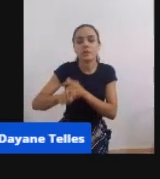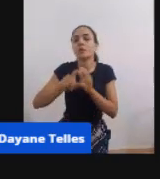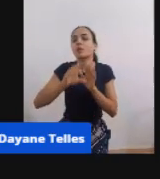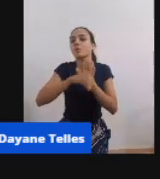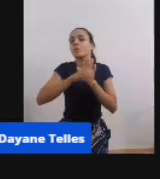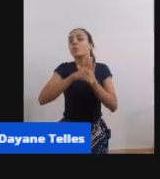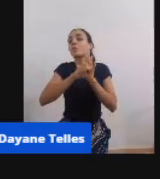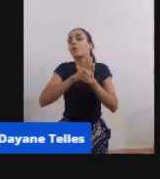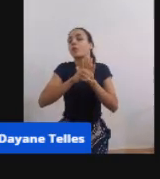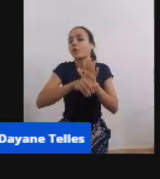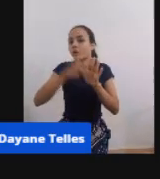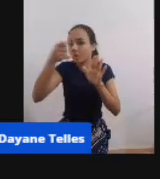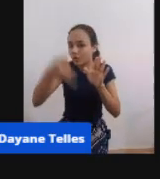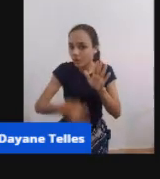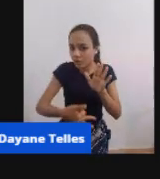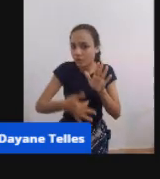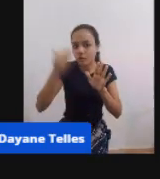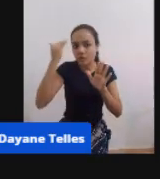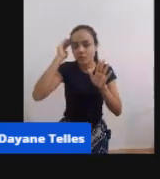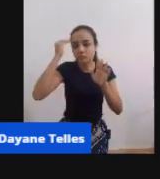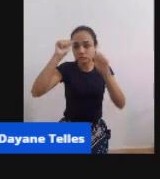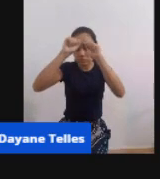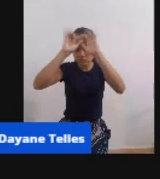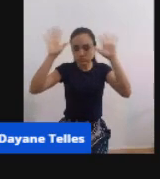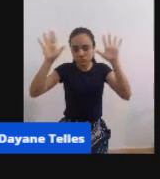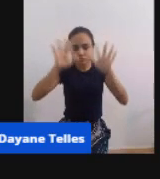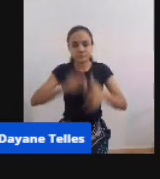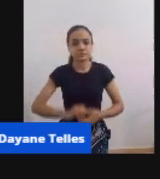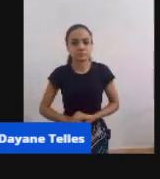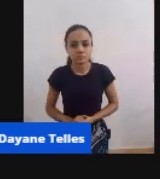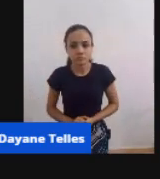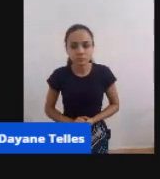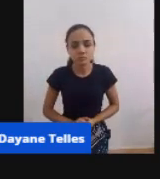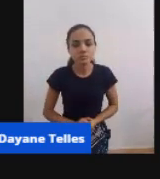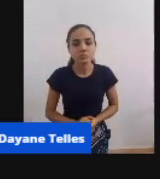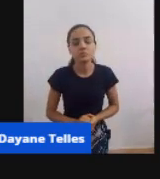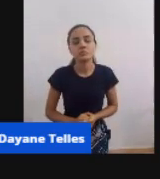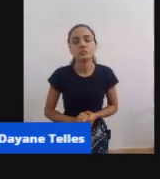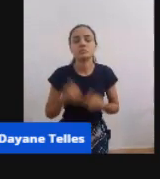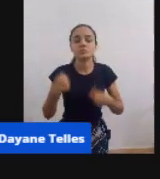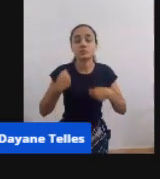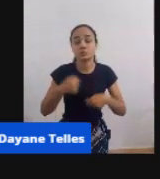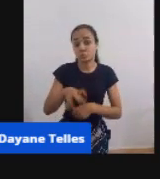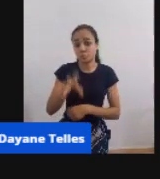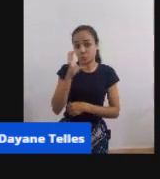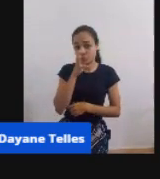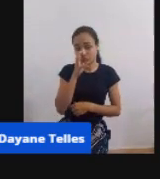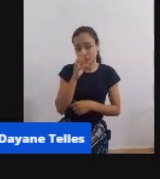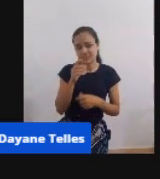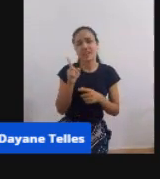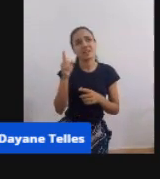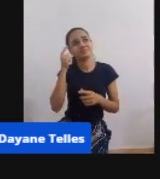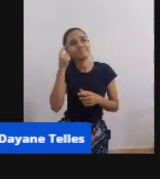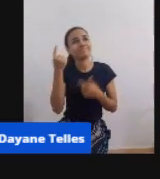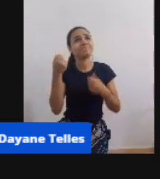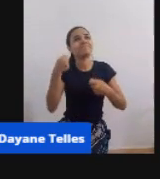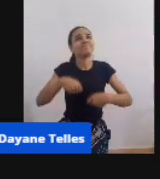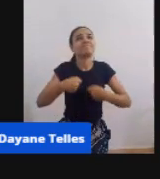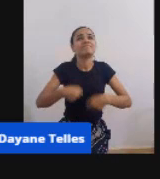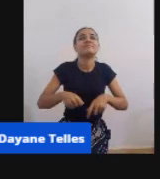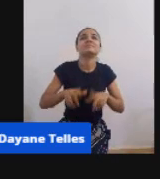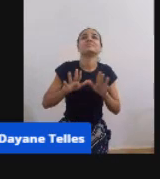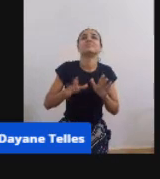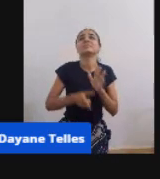a minha turma, observar, será que é necessário, antes de eu dar entrada nesta atividade,